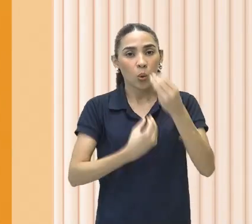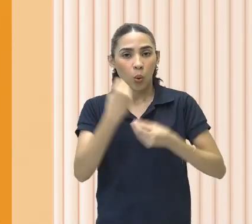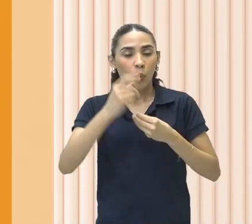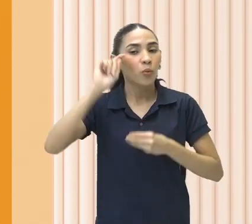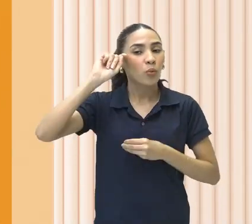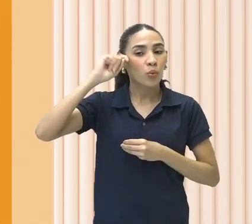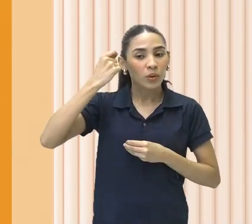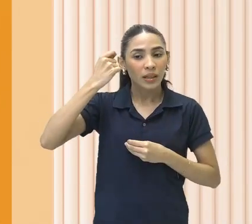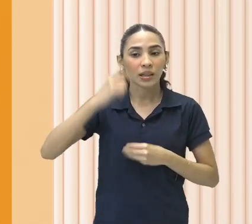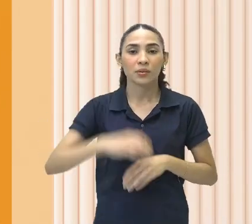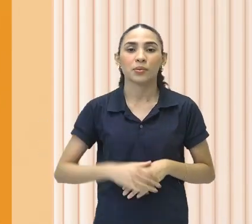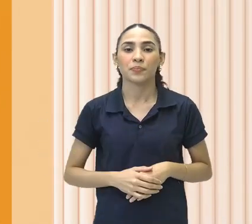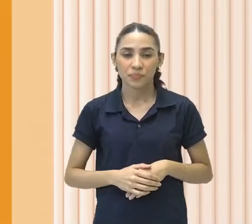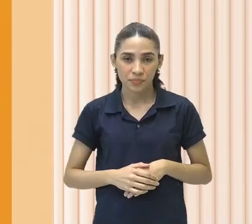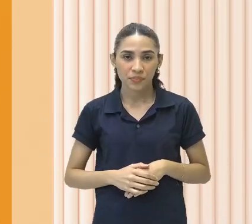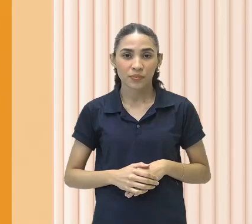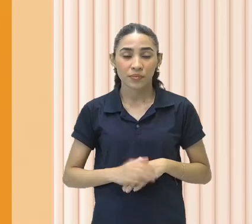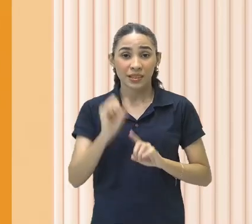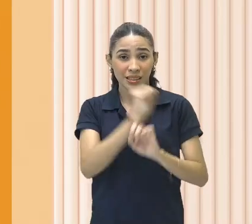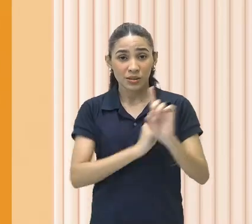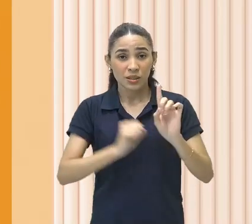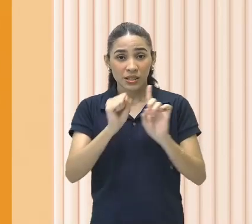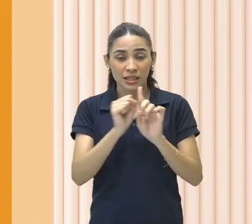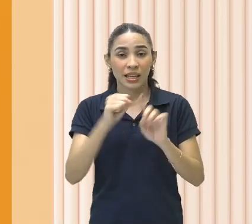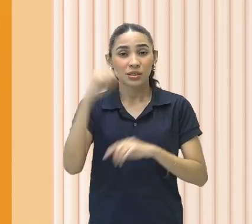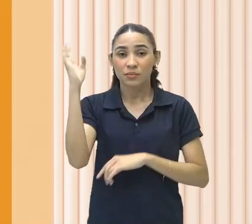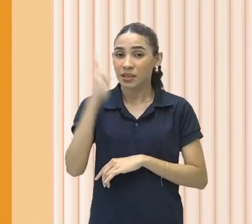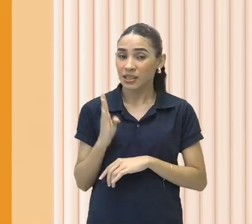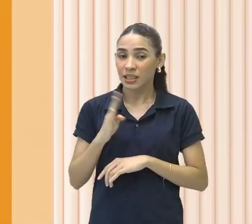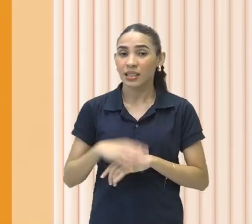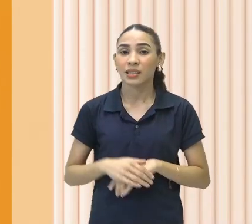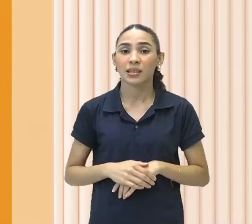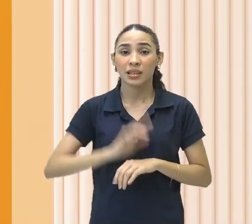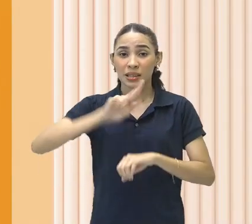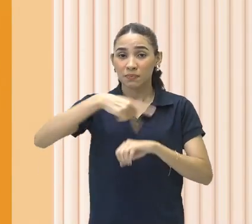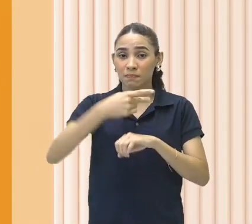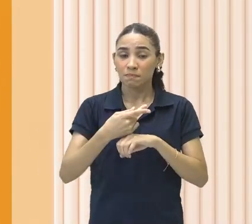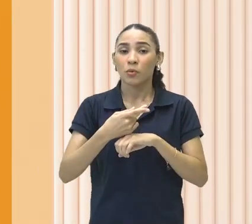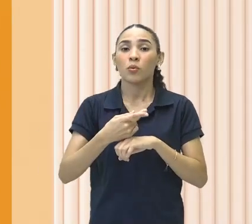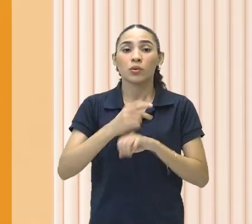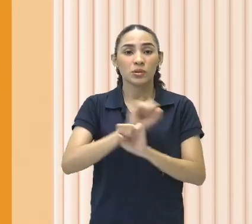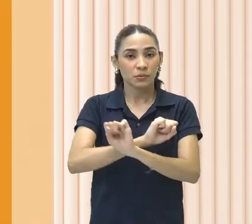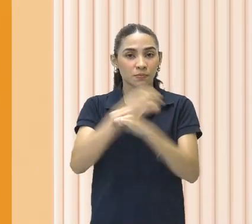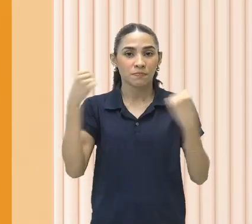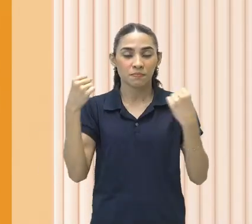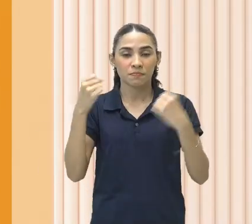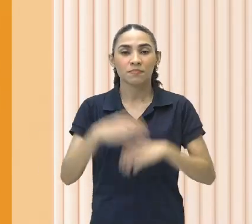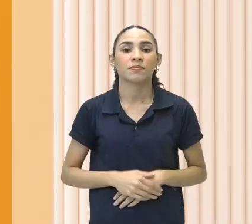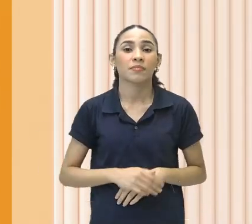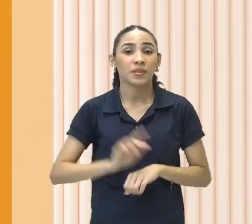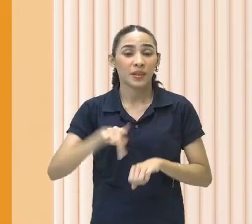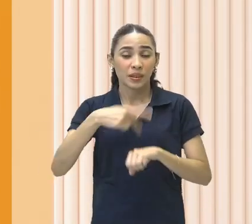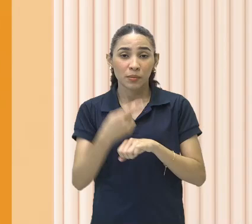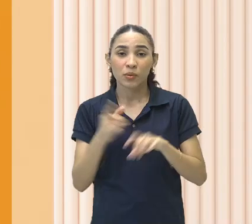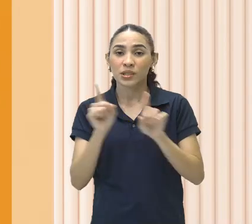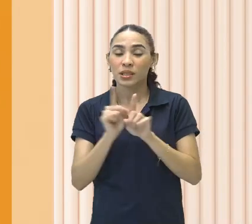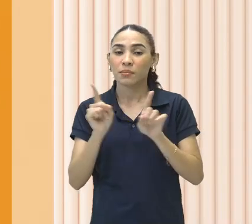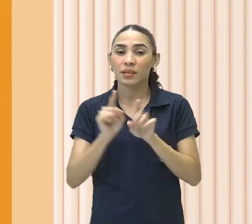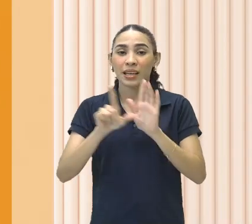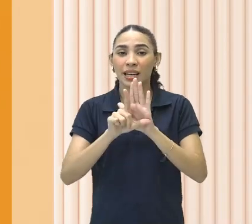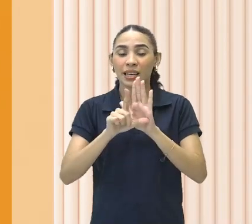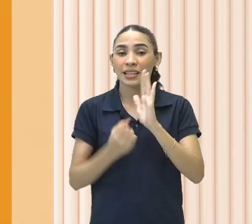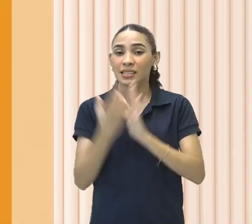negros foram considerados, né? Na sociedade brasileira no pós-abolição, e depois a configuração das